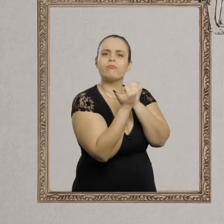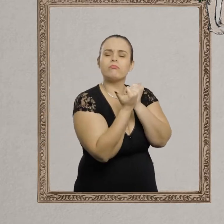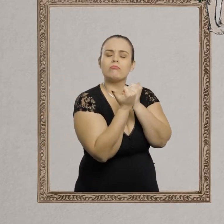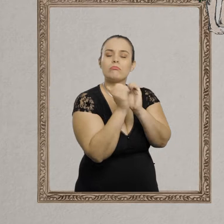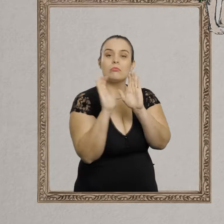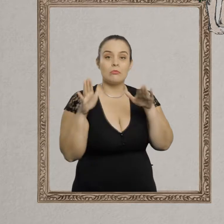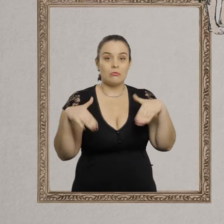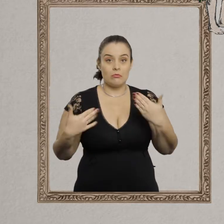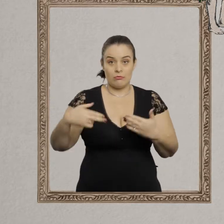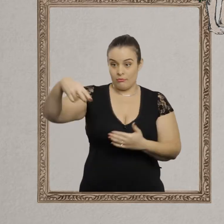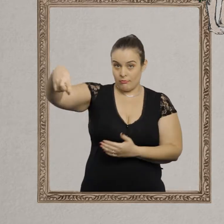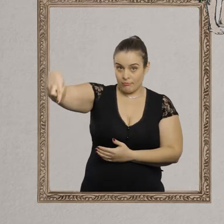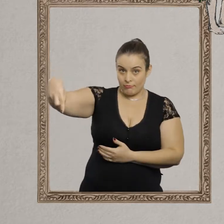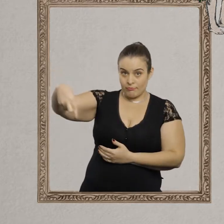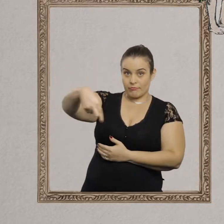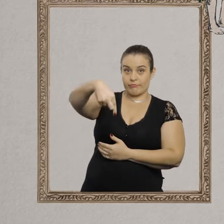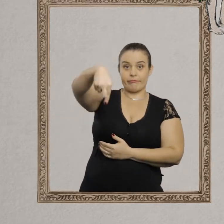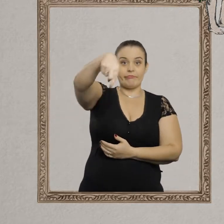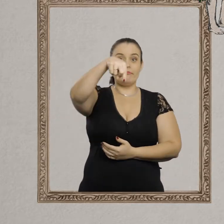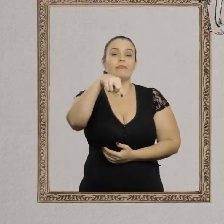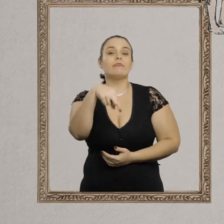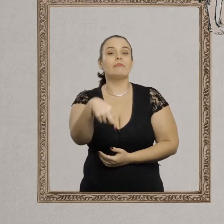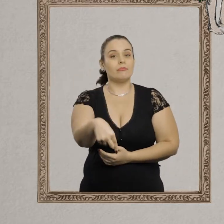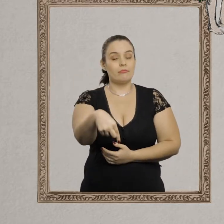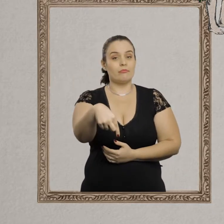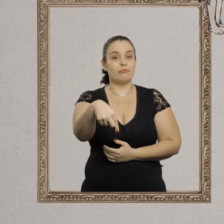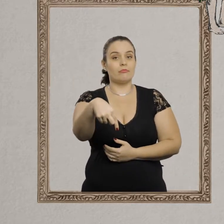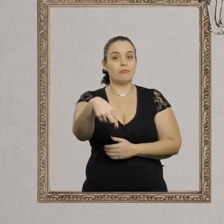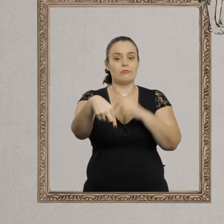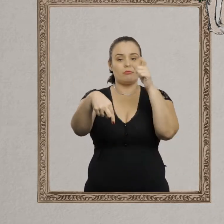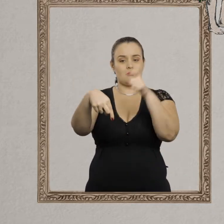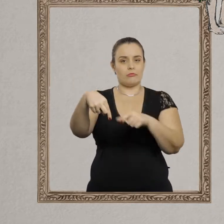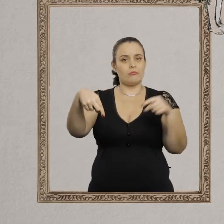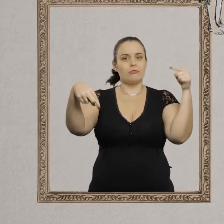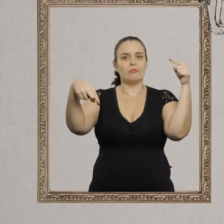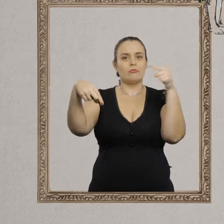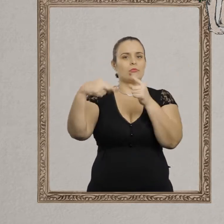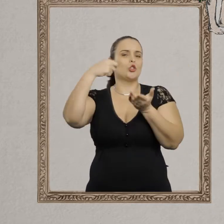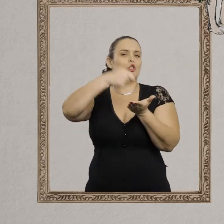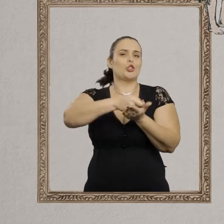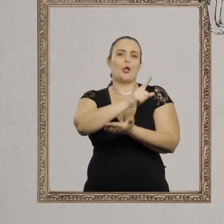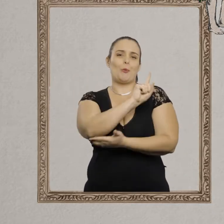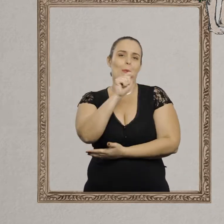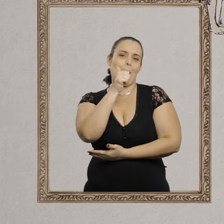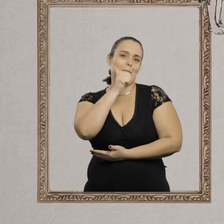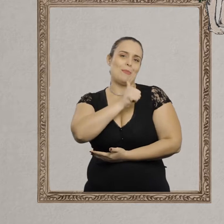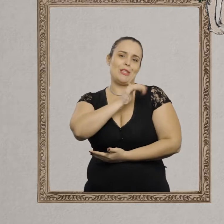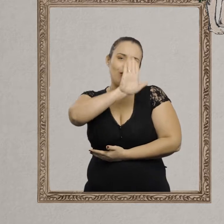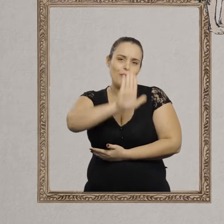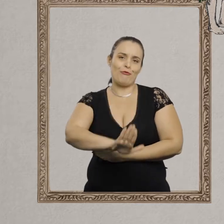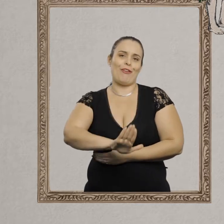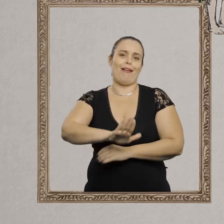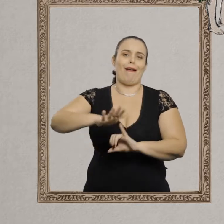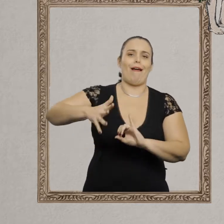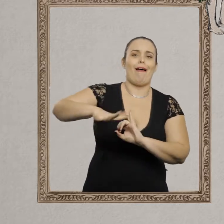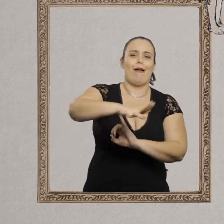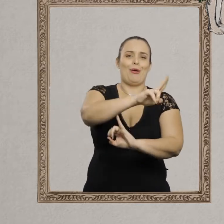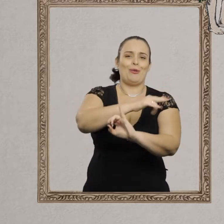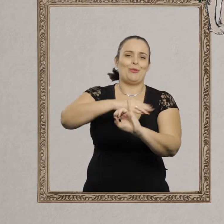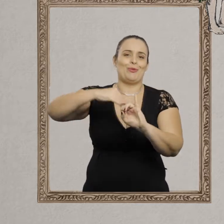Wendy. Nesse momento, Peter chegou. Os meninos viram que Peter não ia obrigar uma menina a ficar